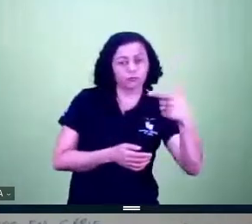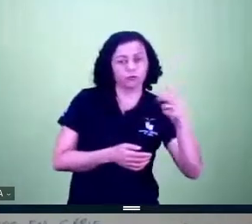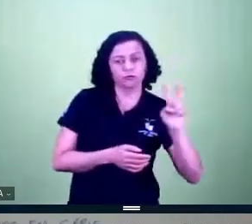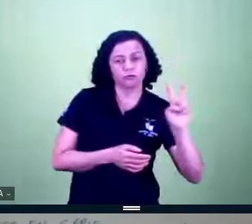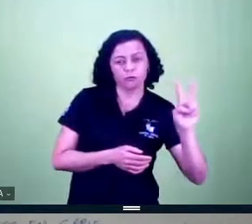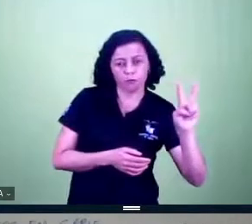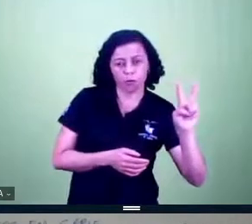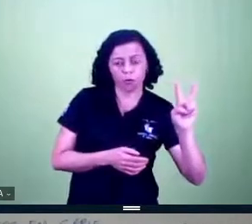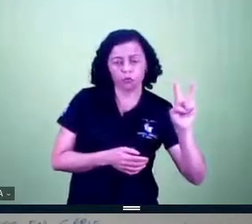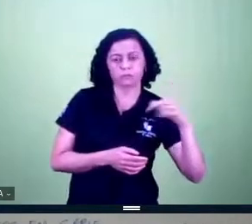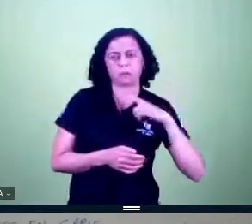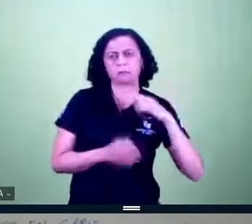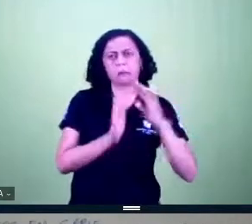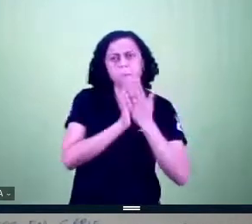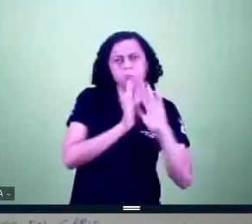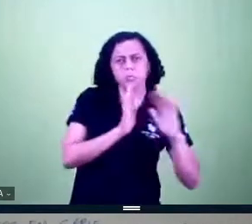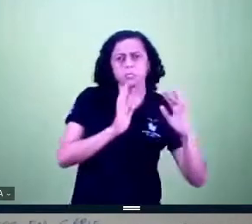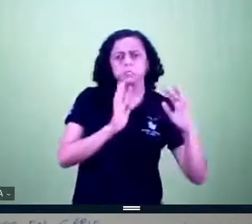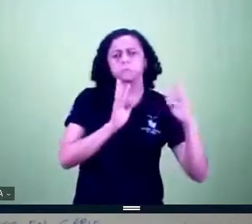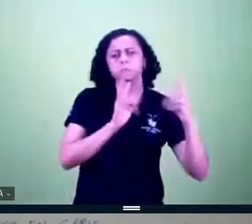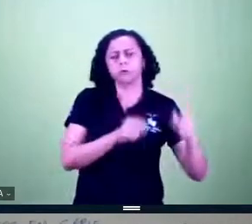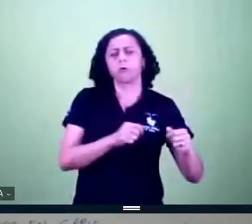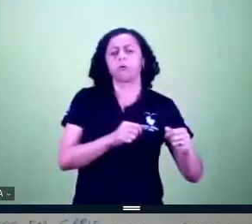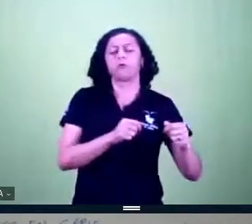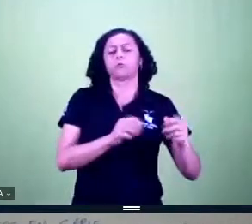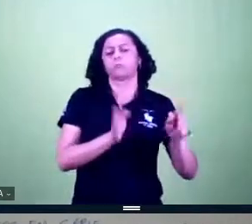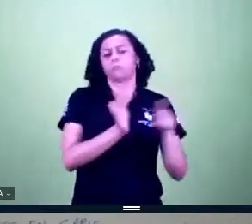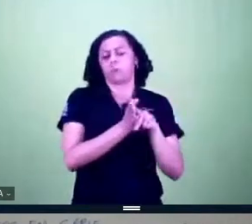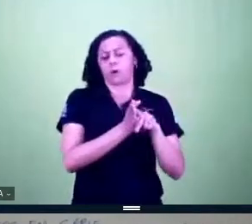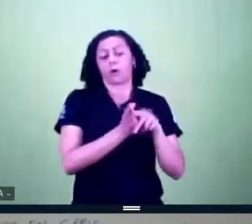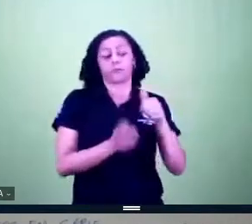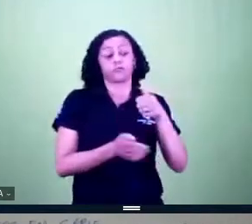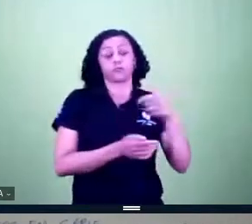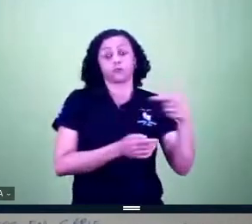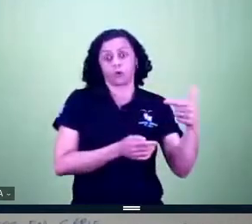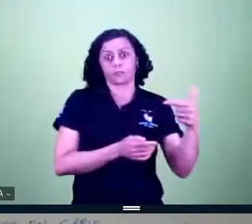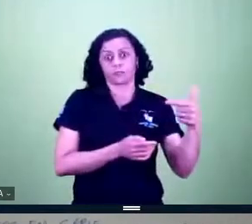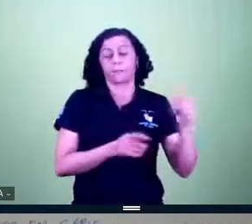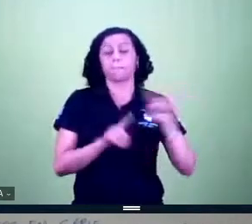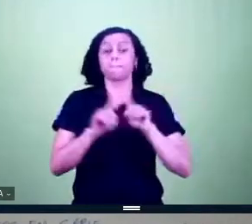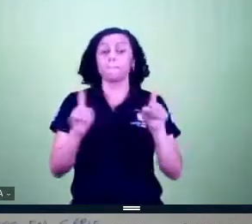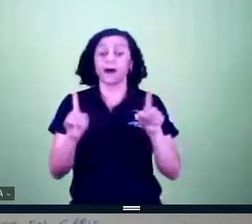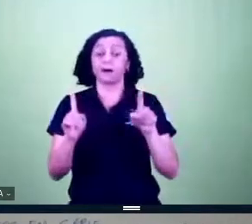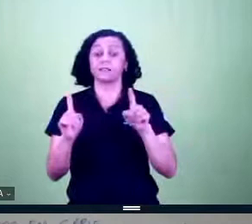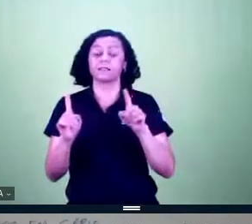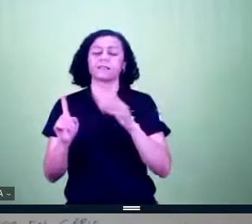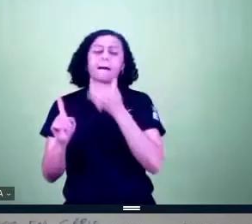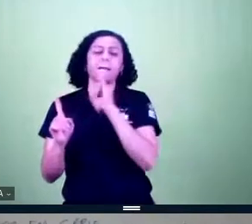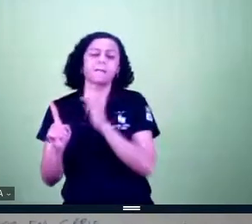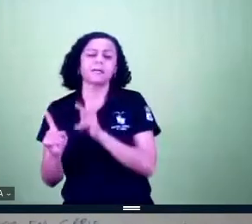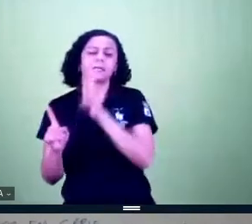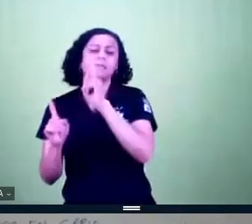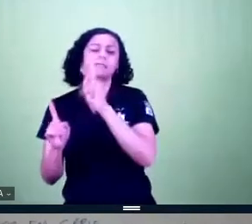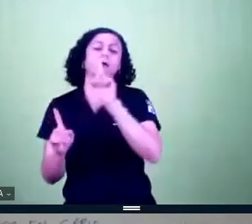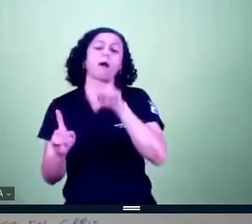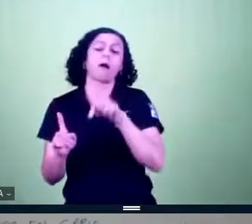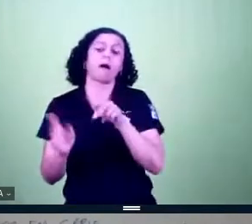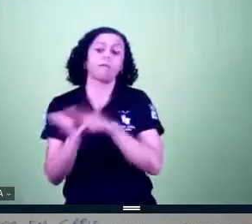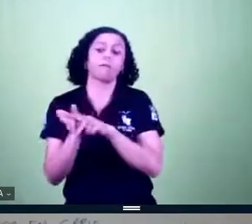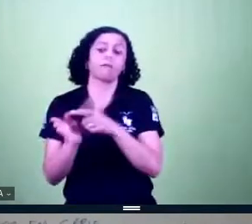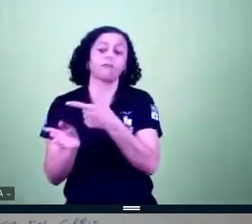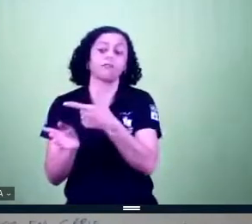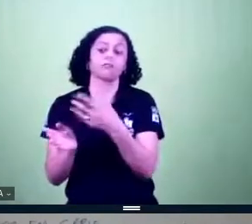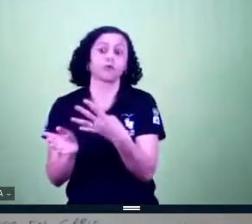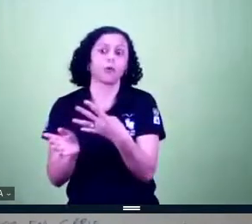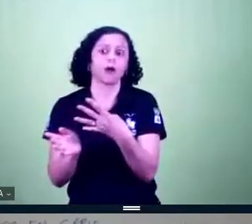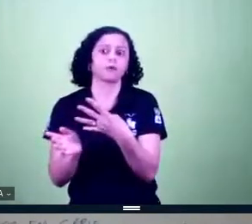com brilho pleno de projeto, né, com potência nominal em 12 volts. E a minha fonte de tensão é de 24 volts. Se eu ligar